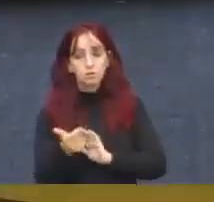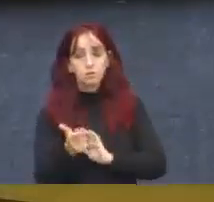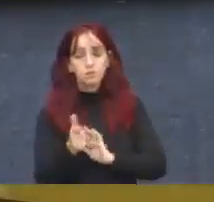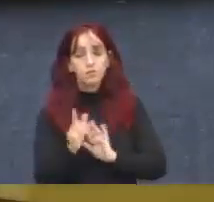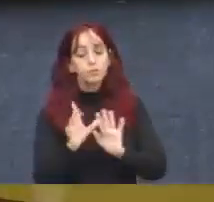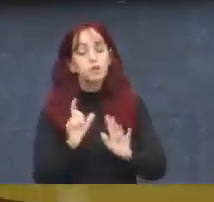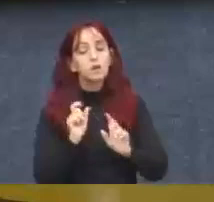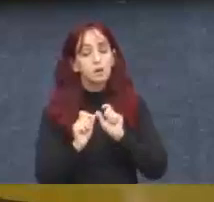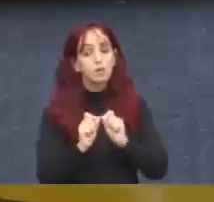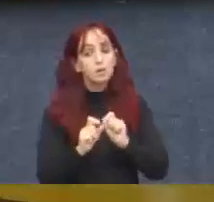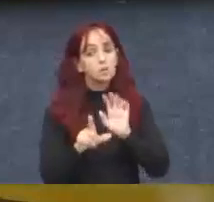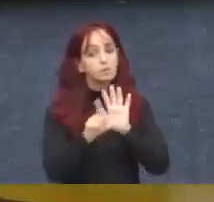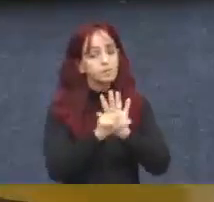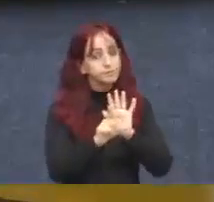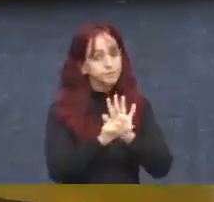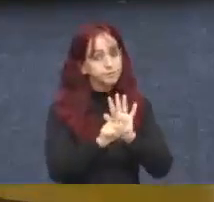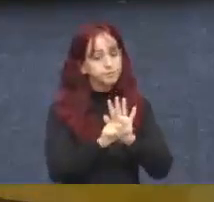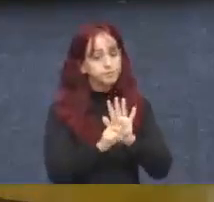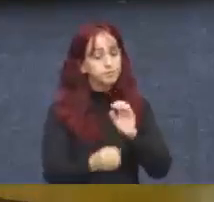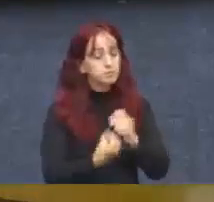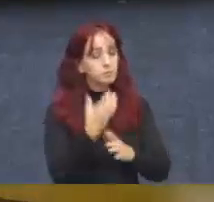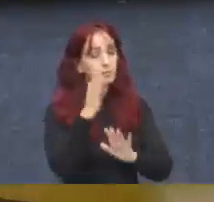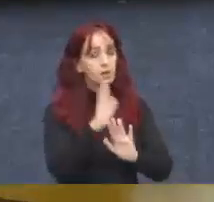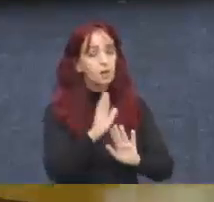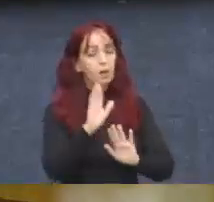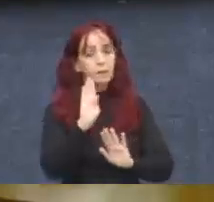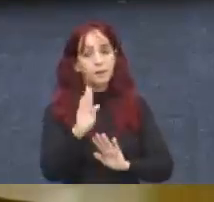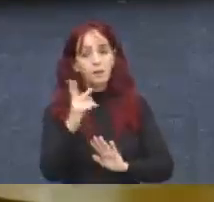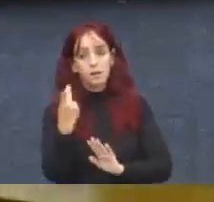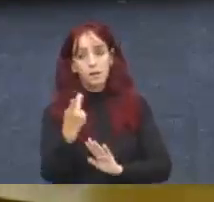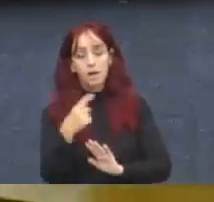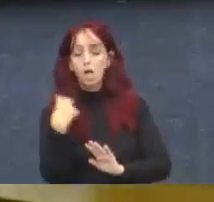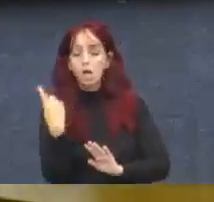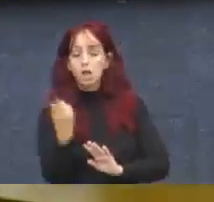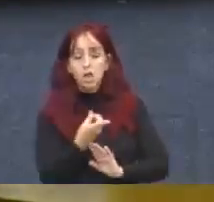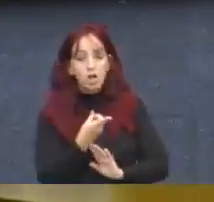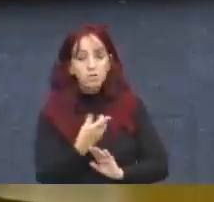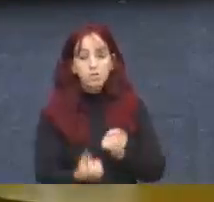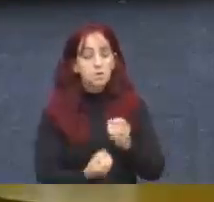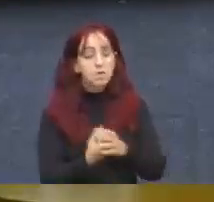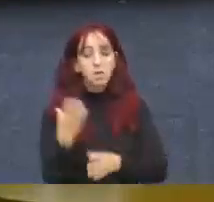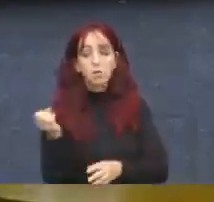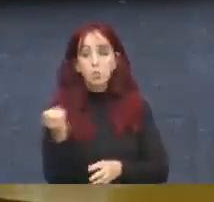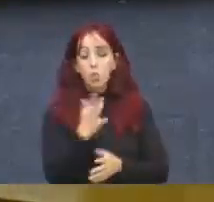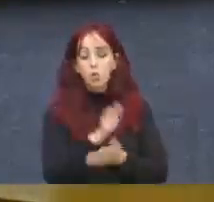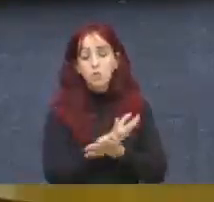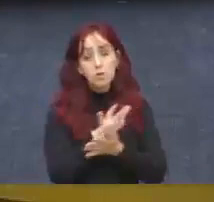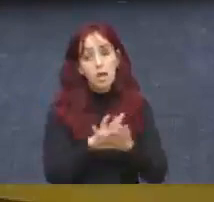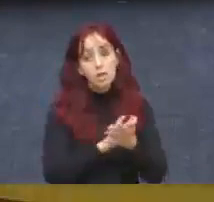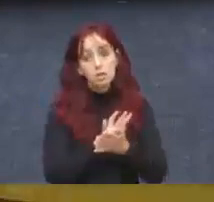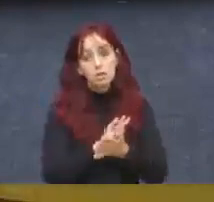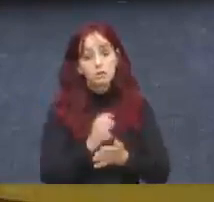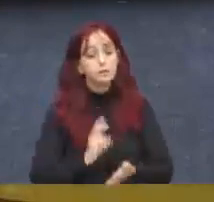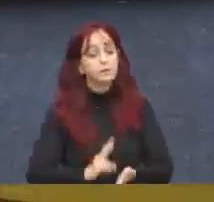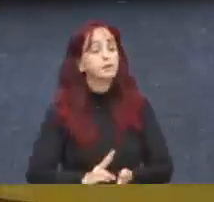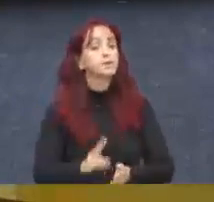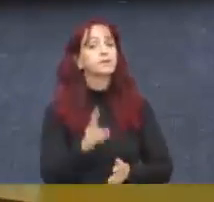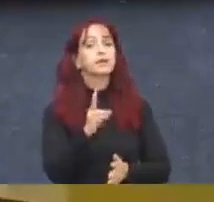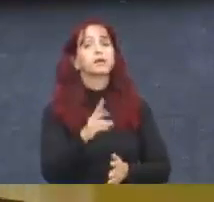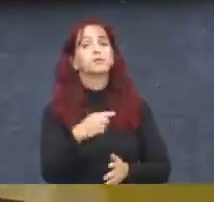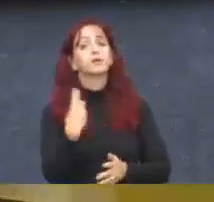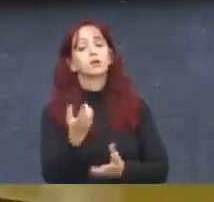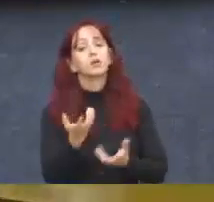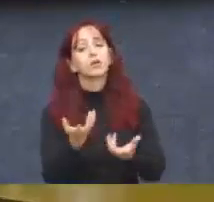inovação nenhuma, nós não estamos trazendo nada de novo. E se toda vez que a gente